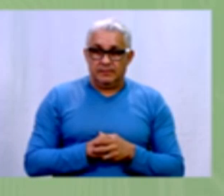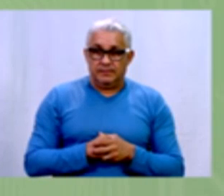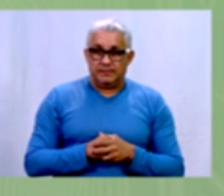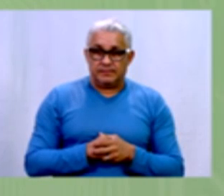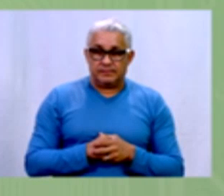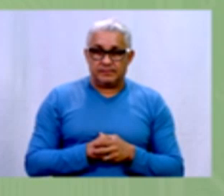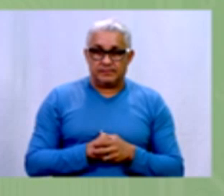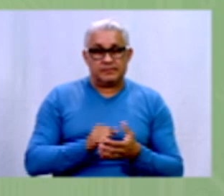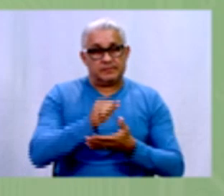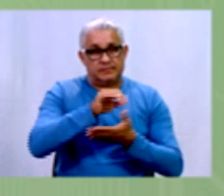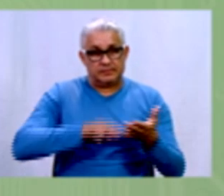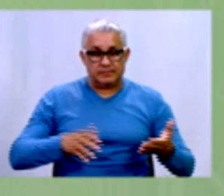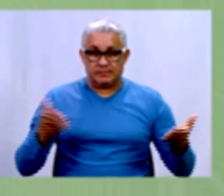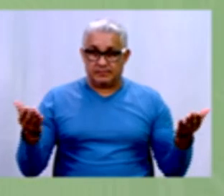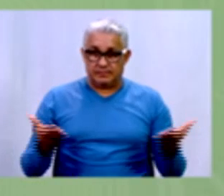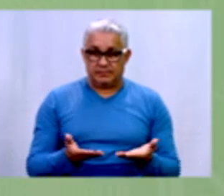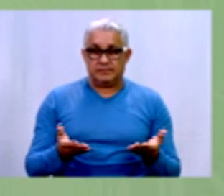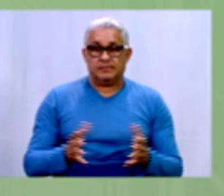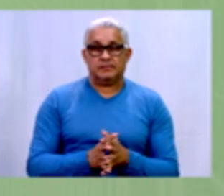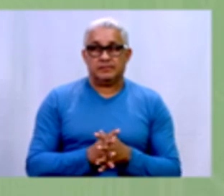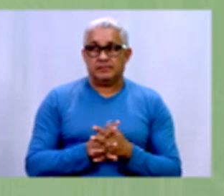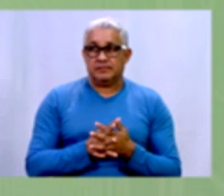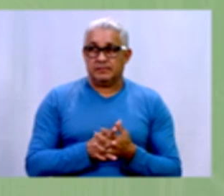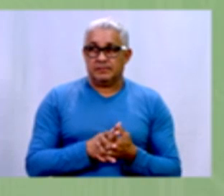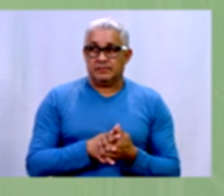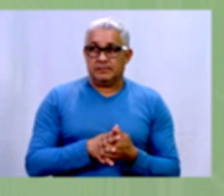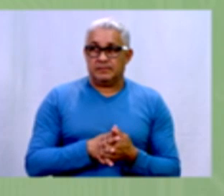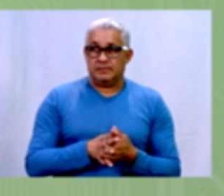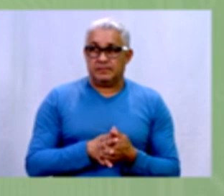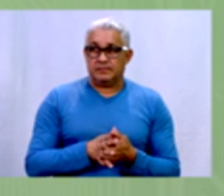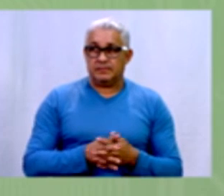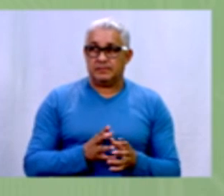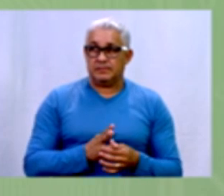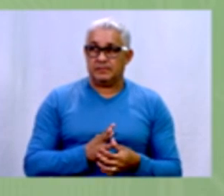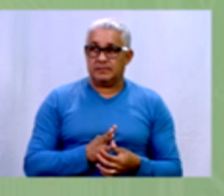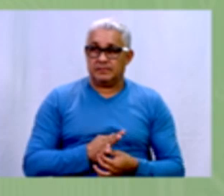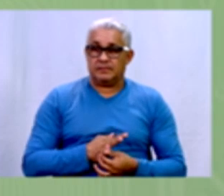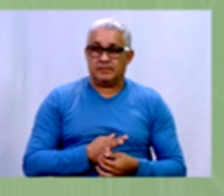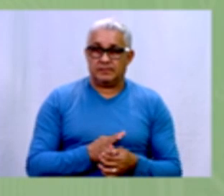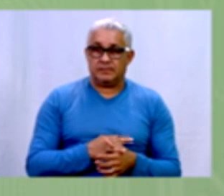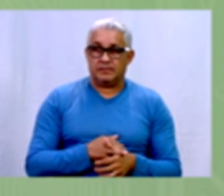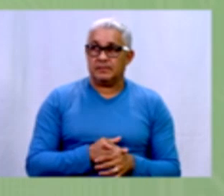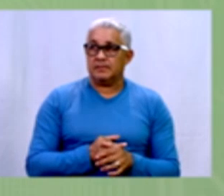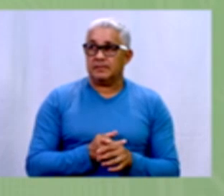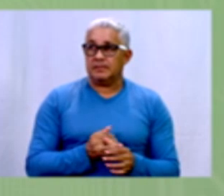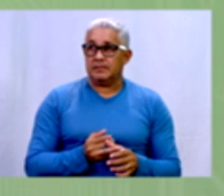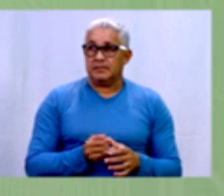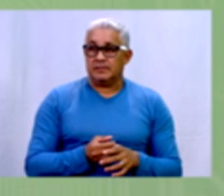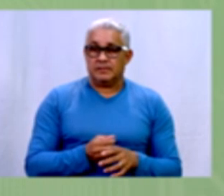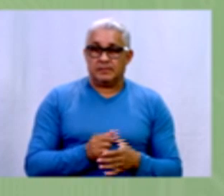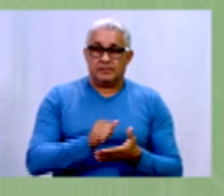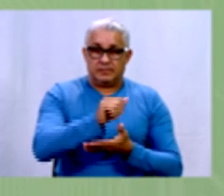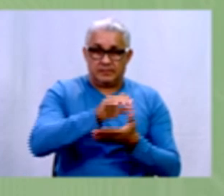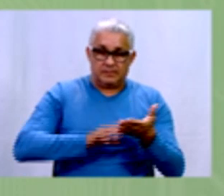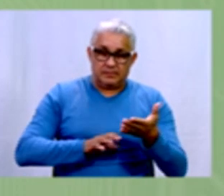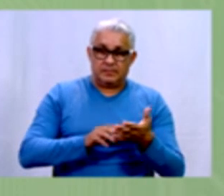Então essa foi a nossa atividade de aula. Tá? Quero falar um pouquinho aqui a respeito da nossa atividade de